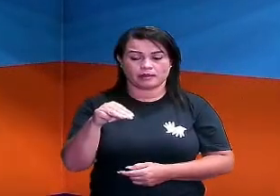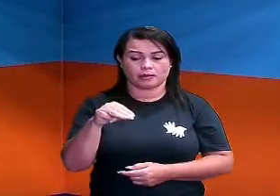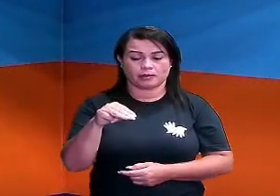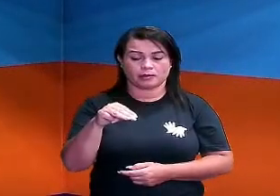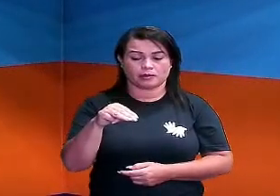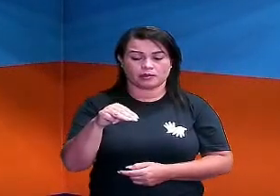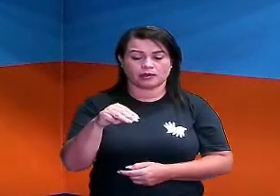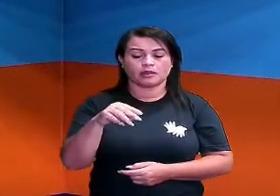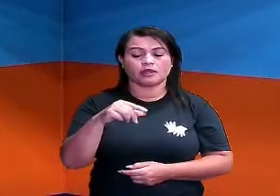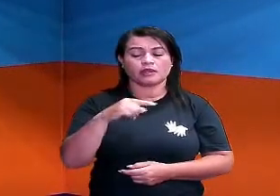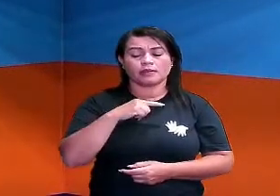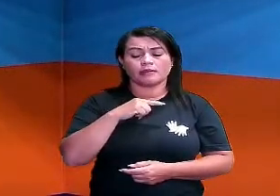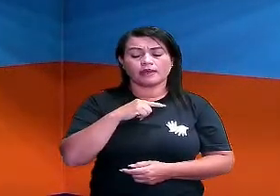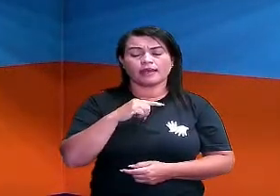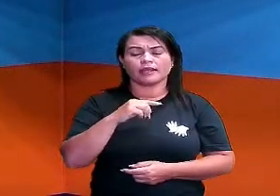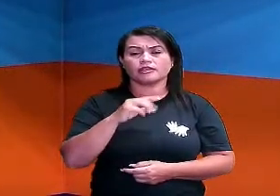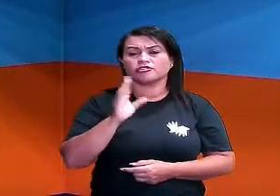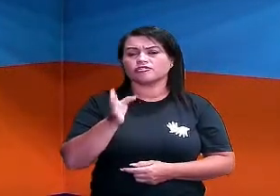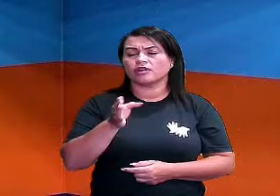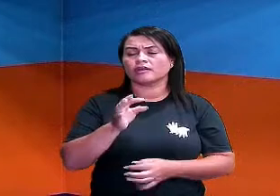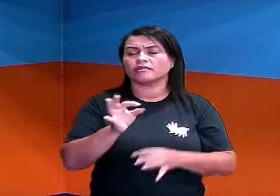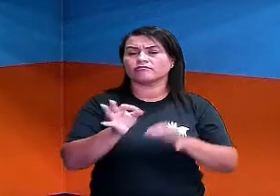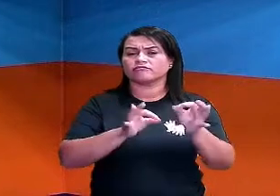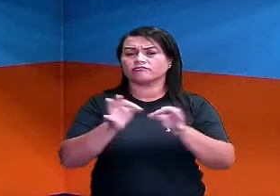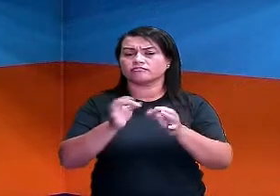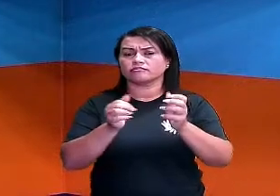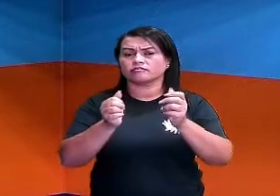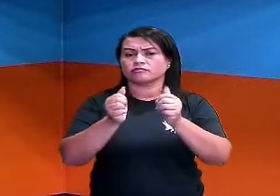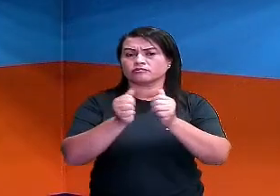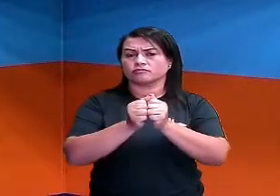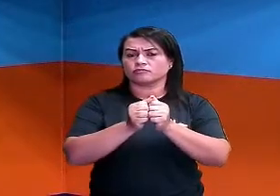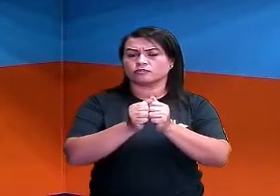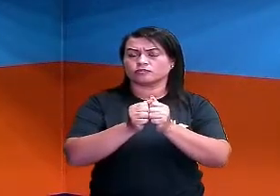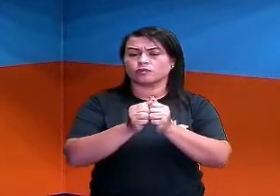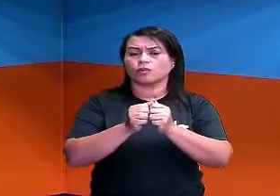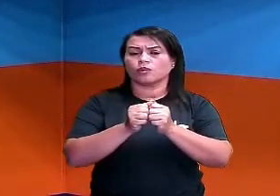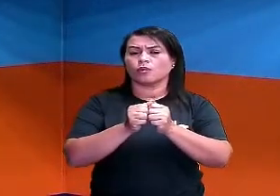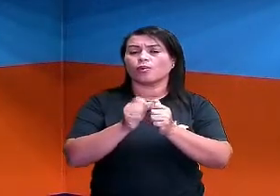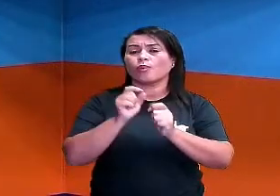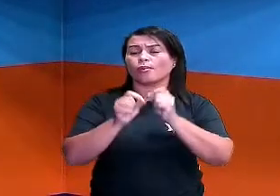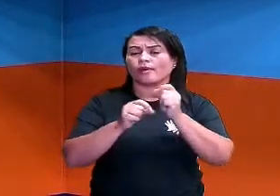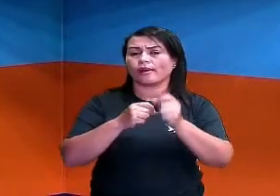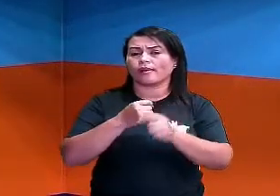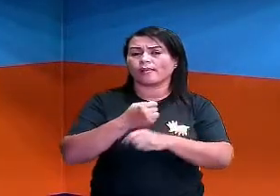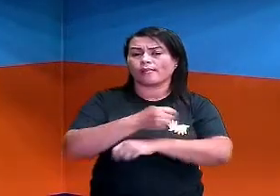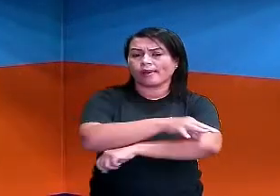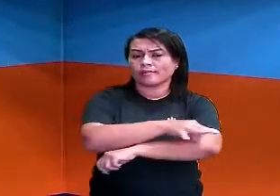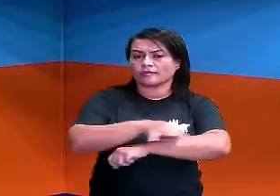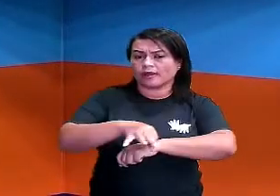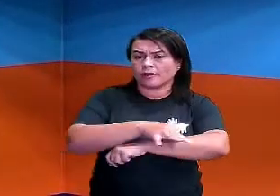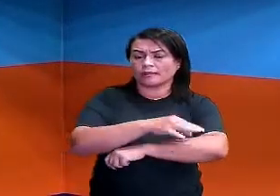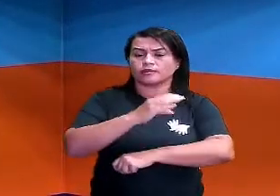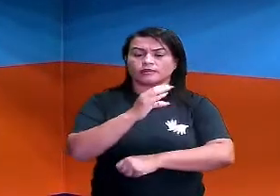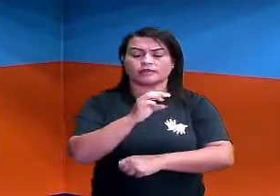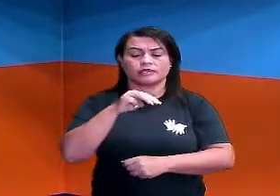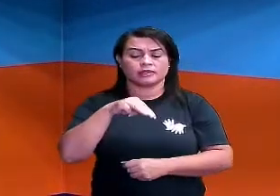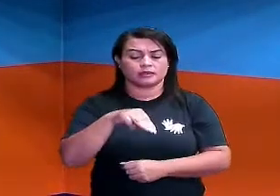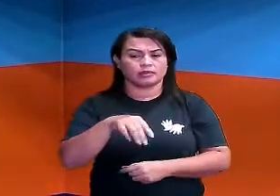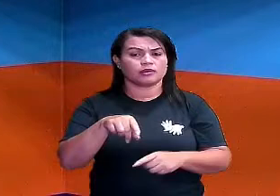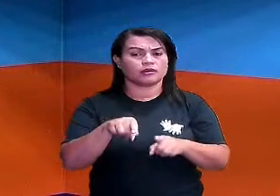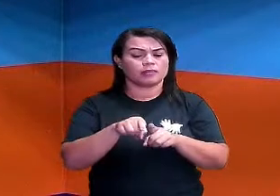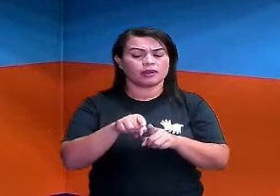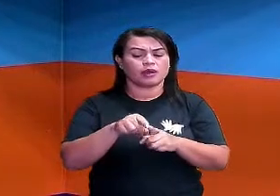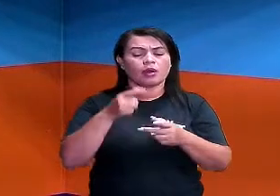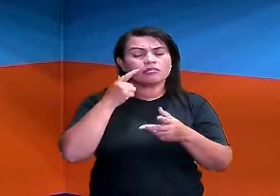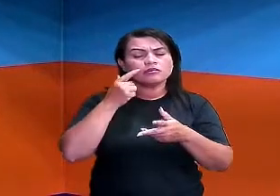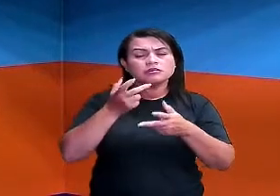Além de estar graduadas em centímetros, a régua também pode estar graduada em outras unidades de medida. Pegue uma régua